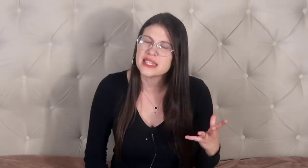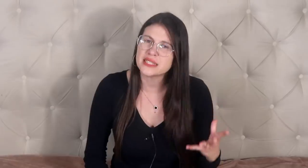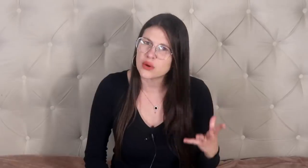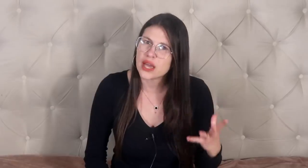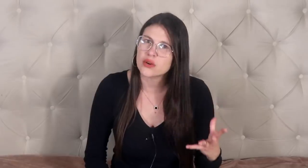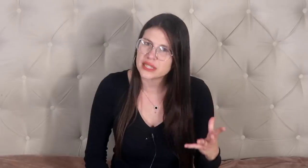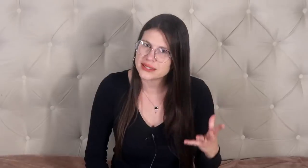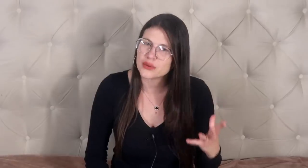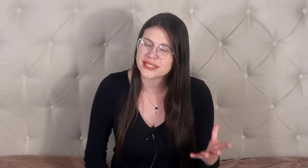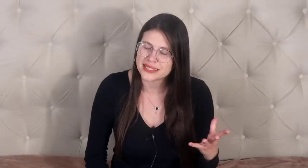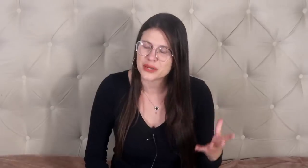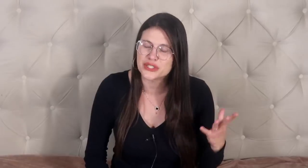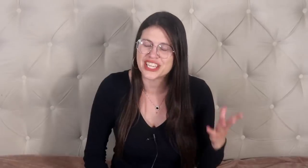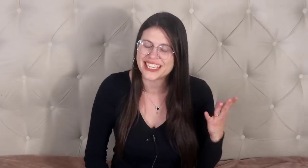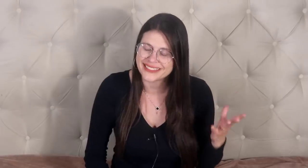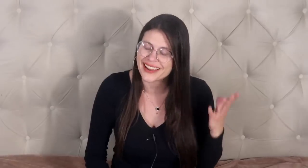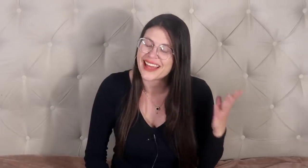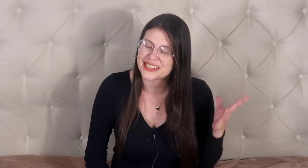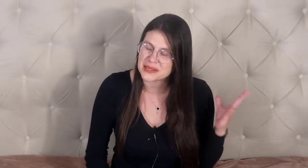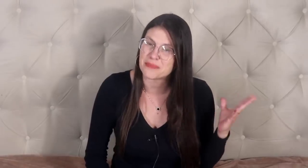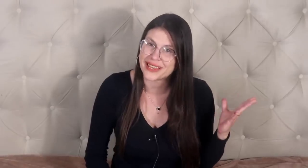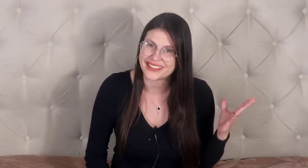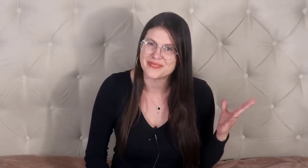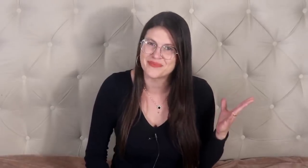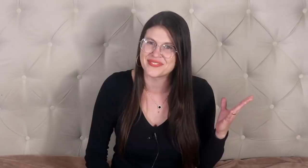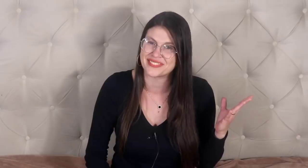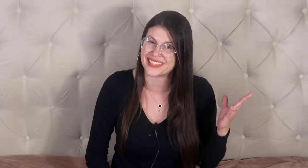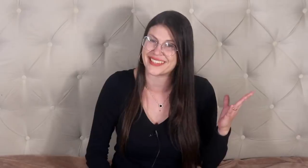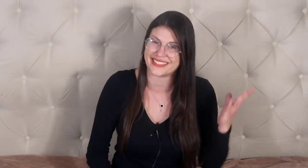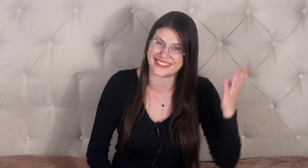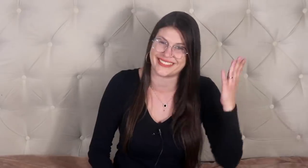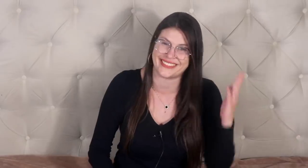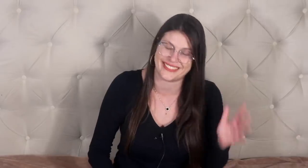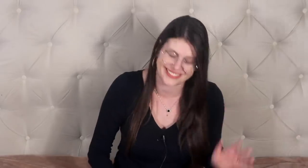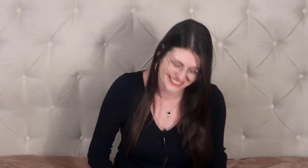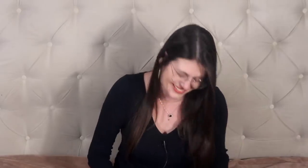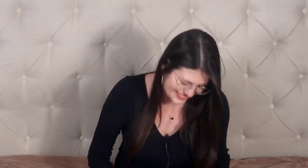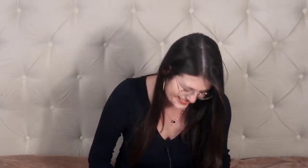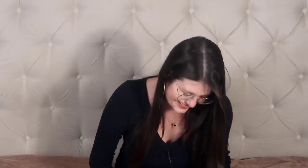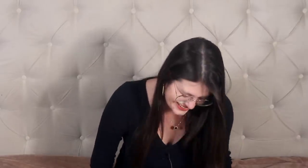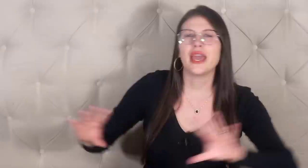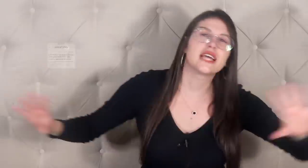Pra você entender o que aconteceu na sessão de quinta lá na CPI.